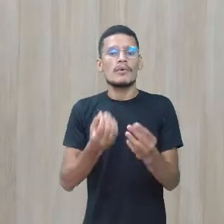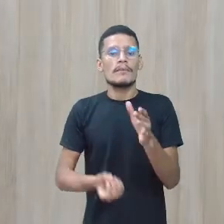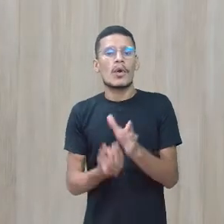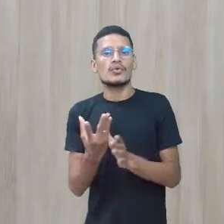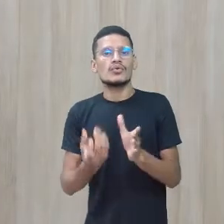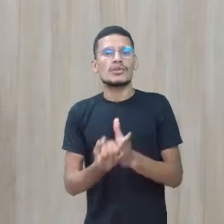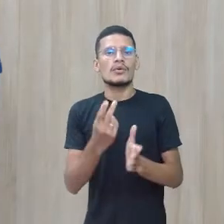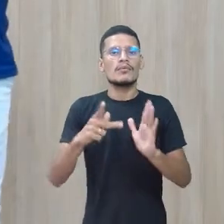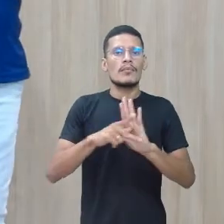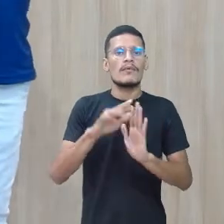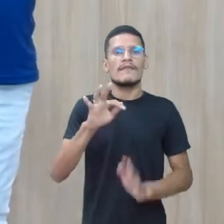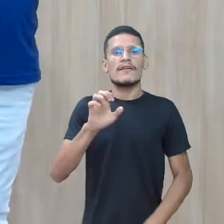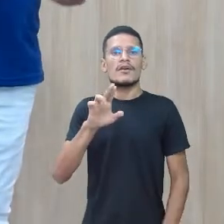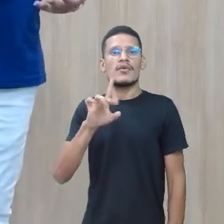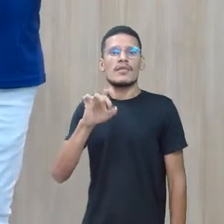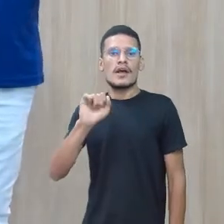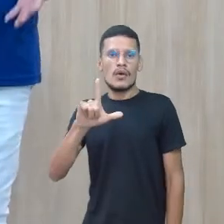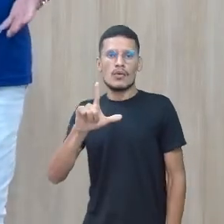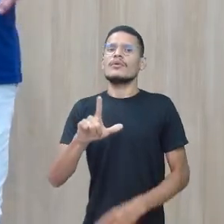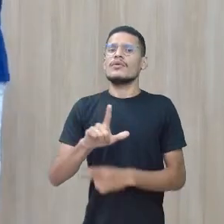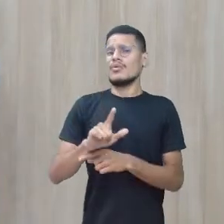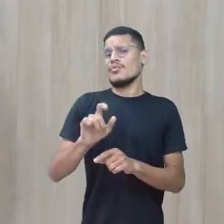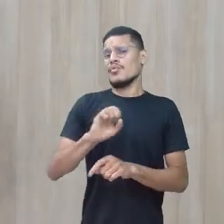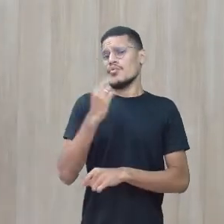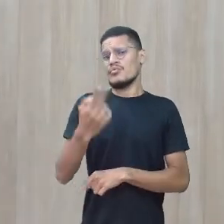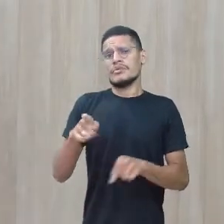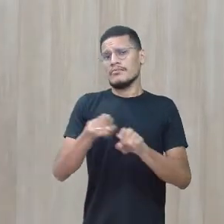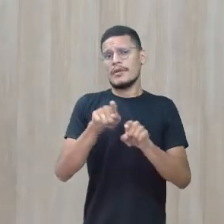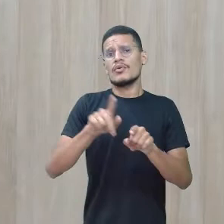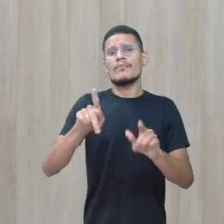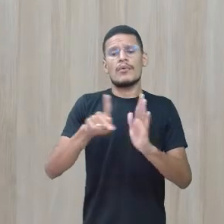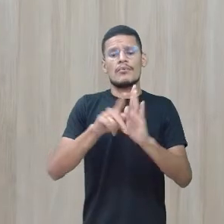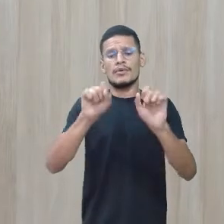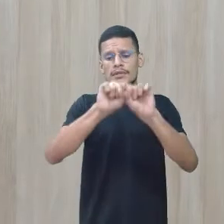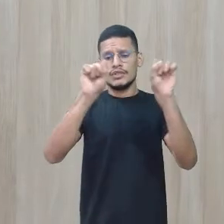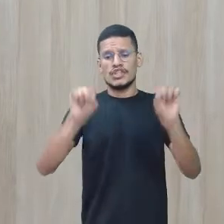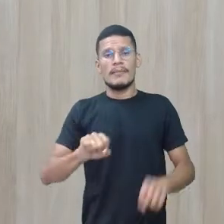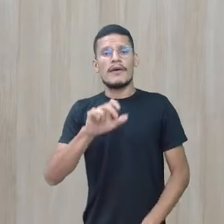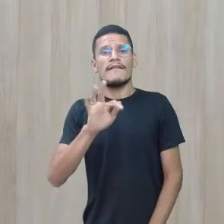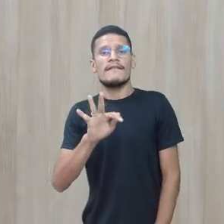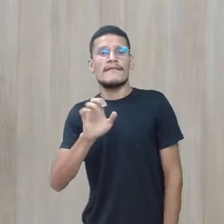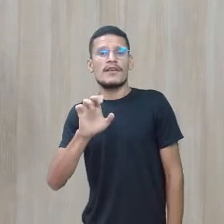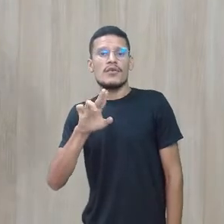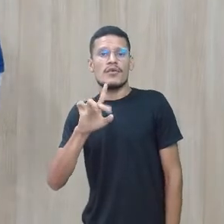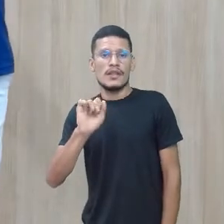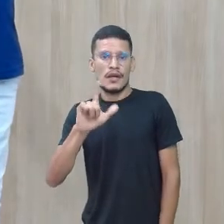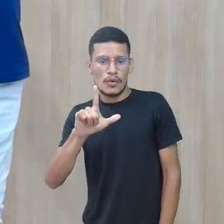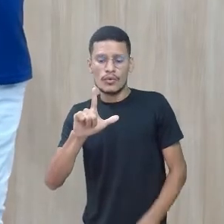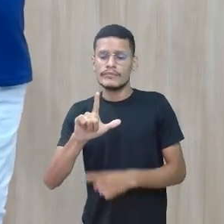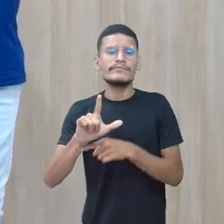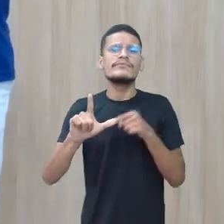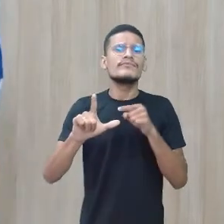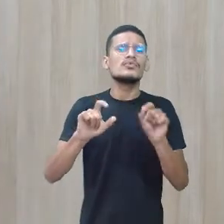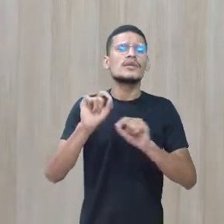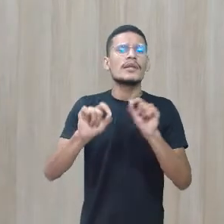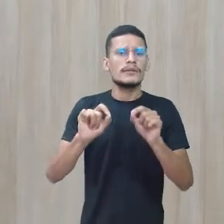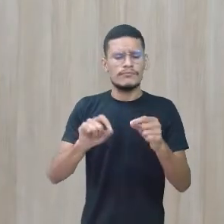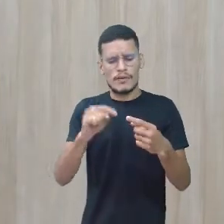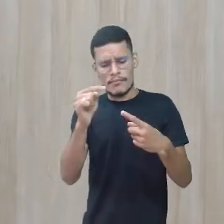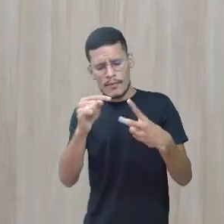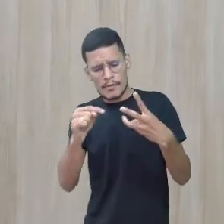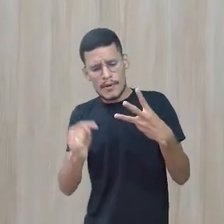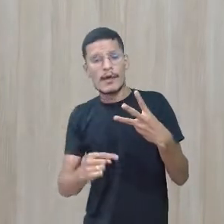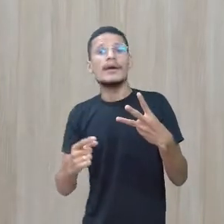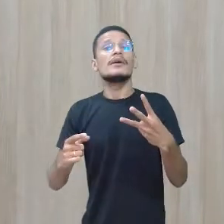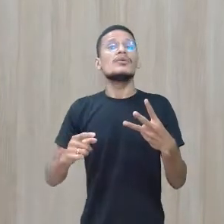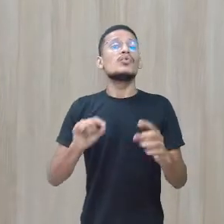feudal, ou também conhecido, né, como sistema feudal, certo? Então, feudalismo, modo de produção